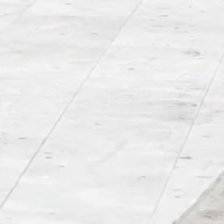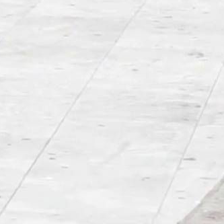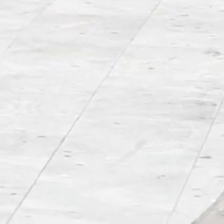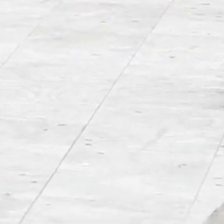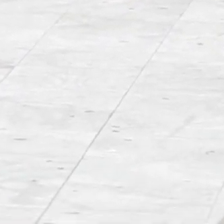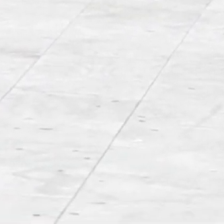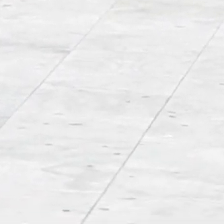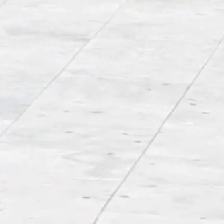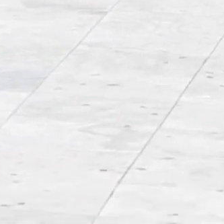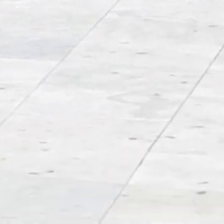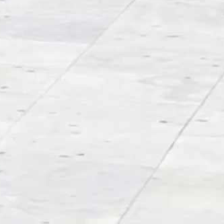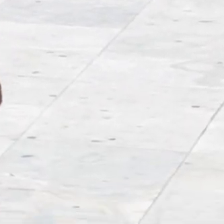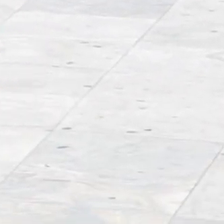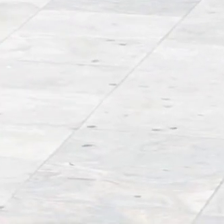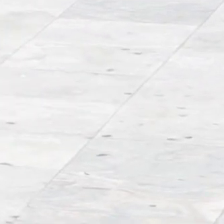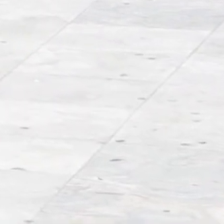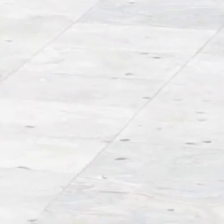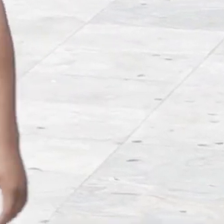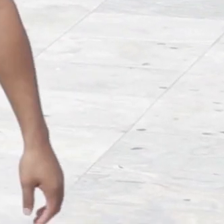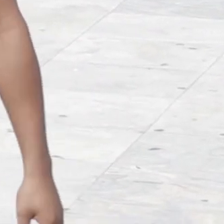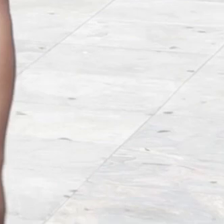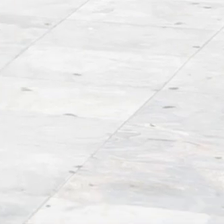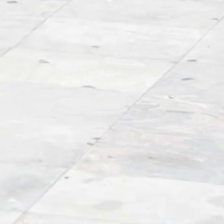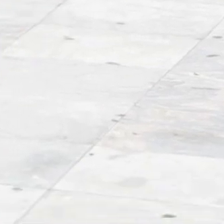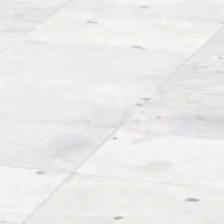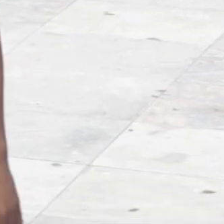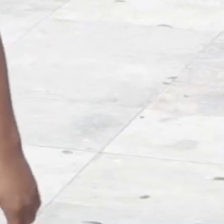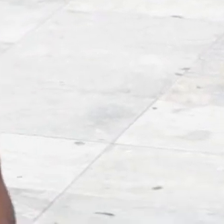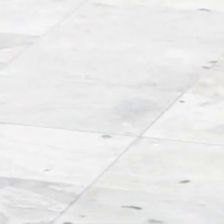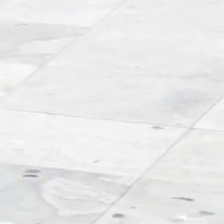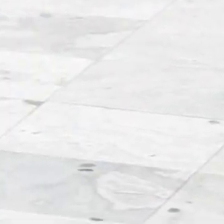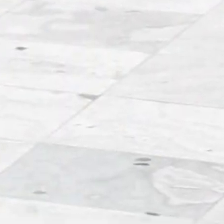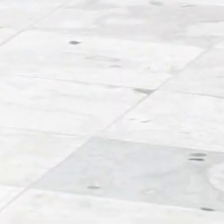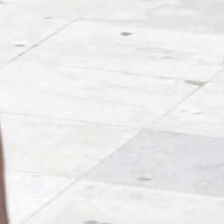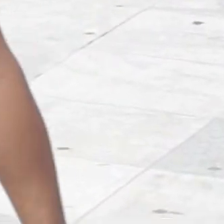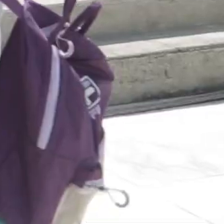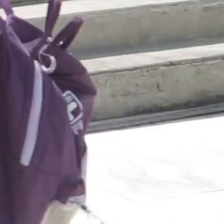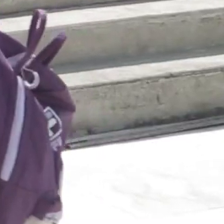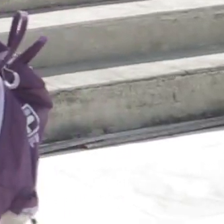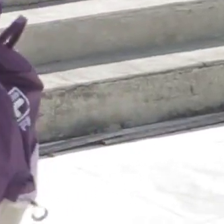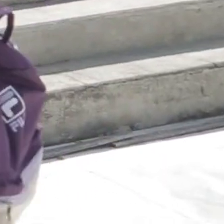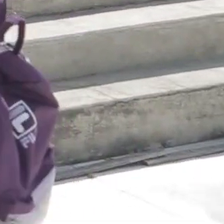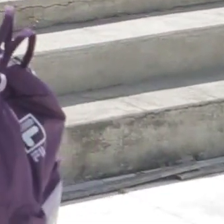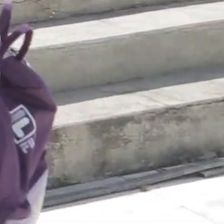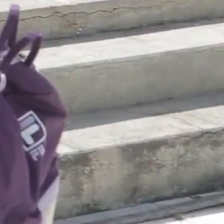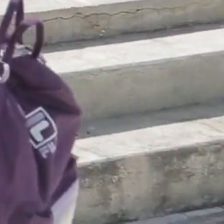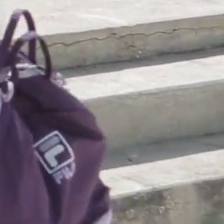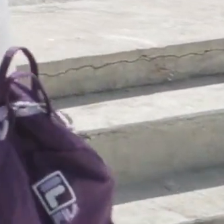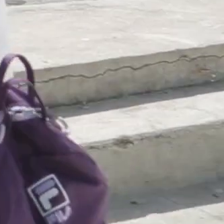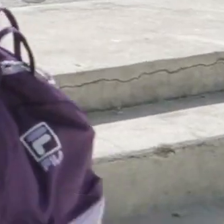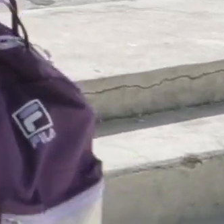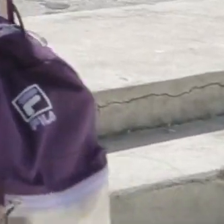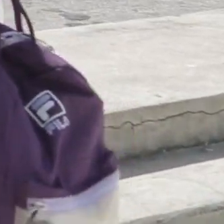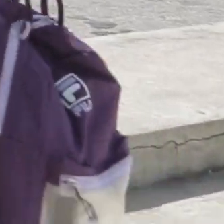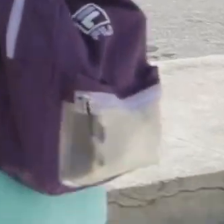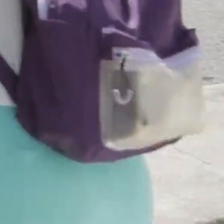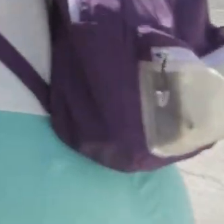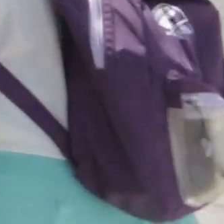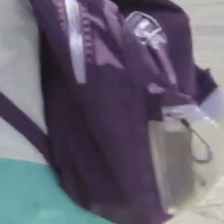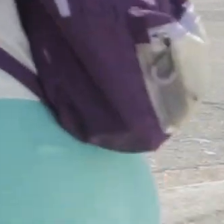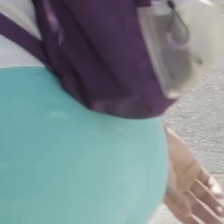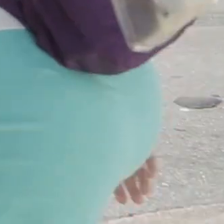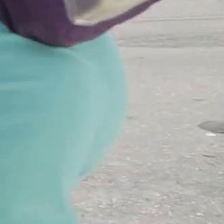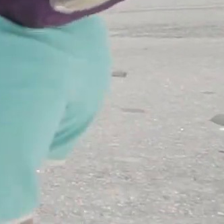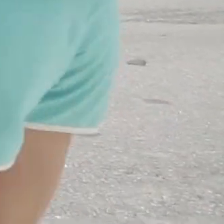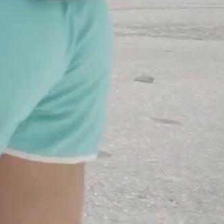Libras, caminham e conversam em Libras. Clarissa tem cabelos lisos, curtos, com desenhos raspados entre as orelhas e uma trancinha na nuca.